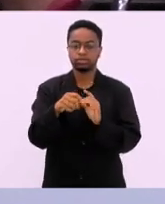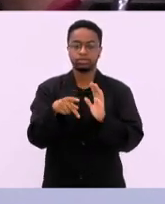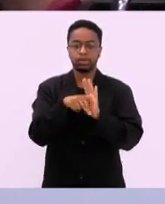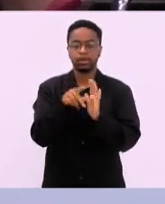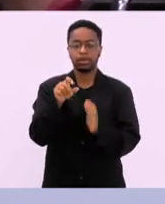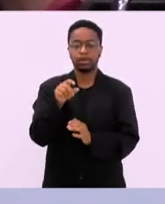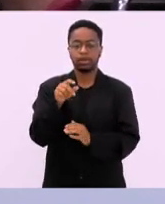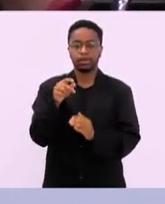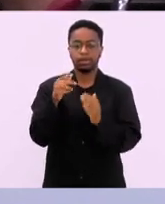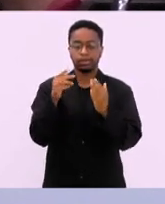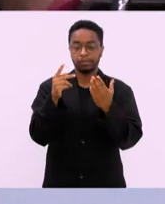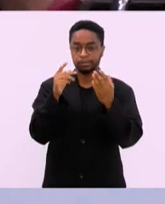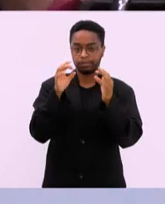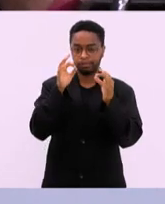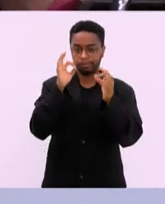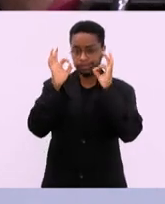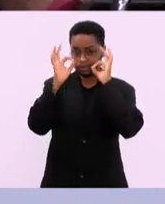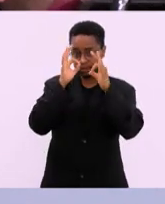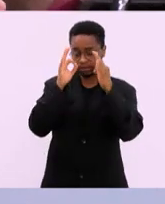psicanalíticas ou psiquiátricas